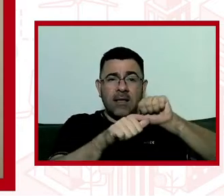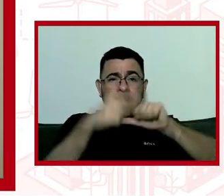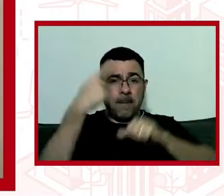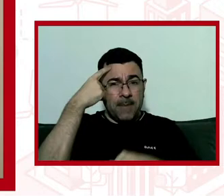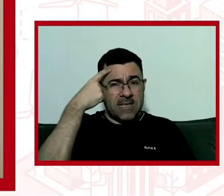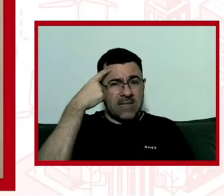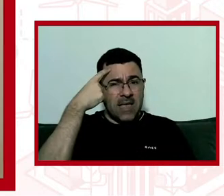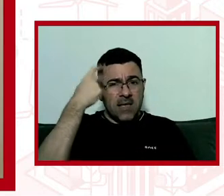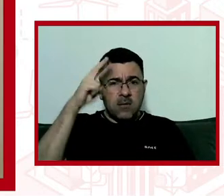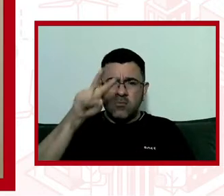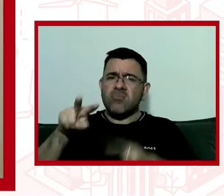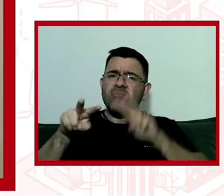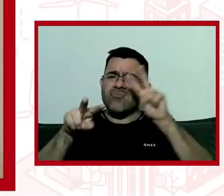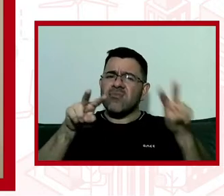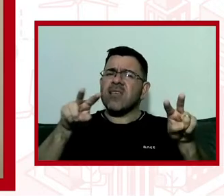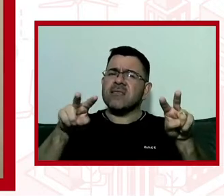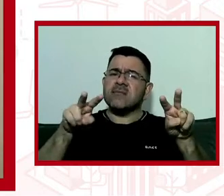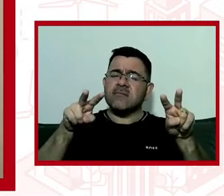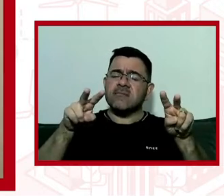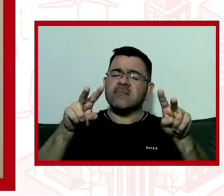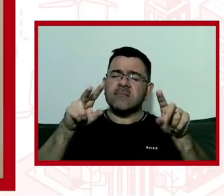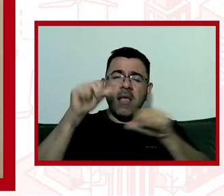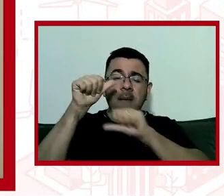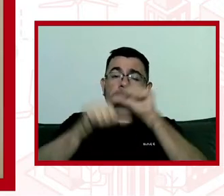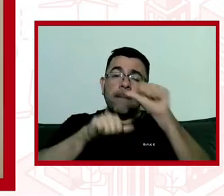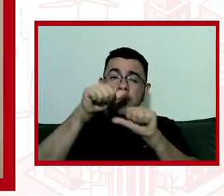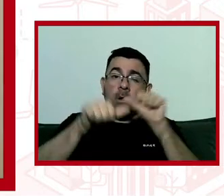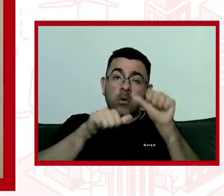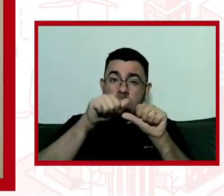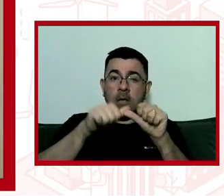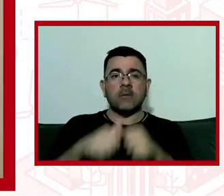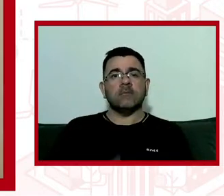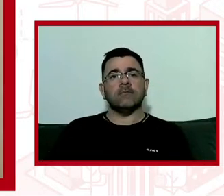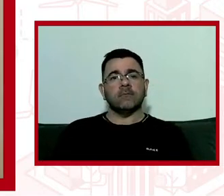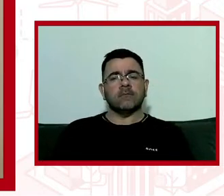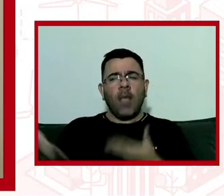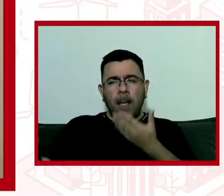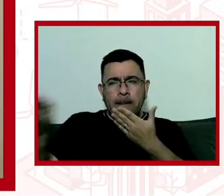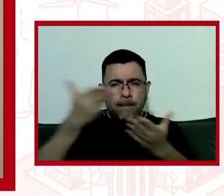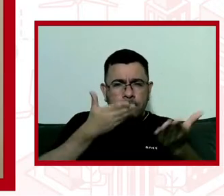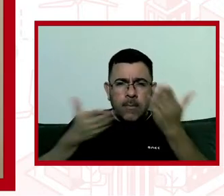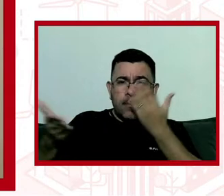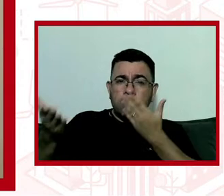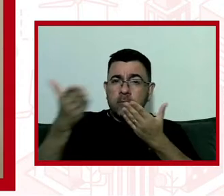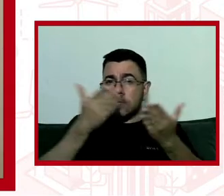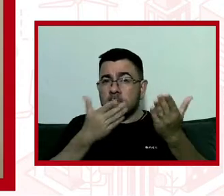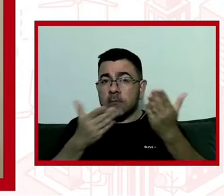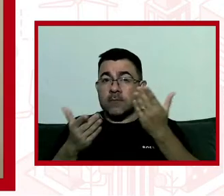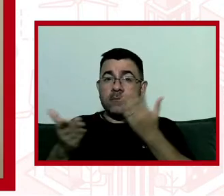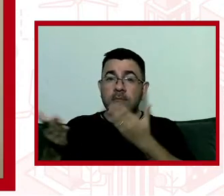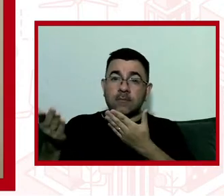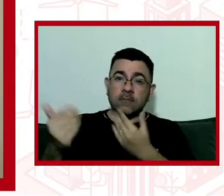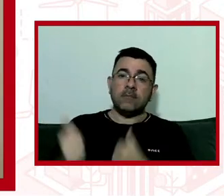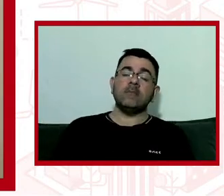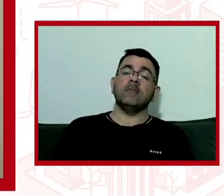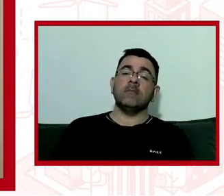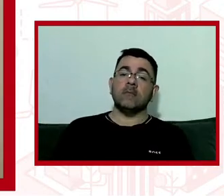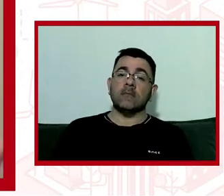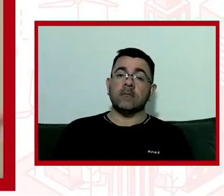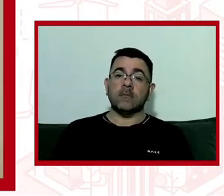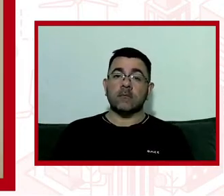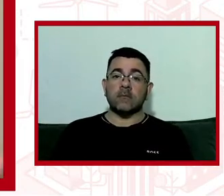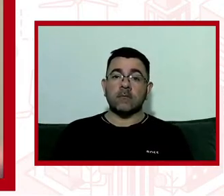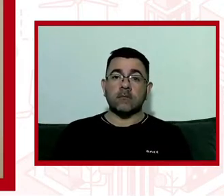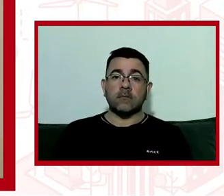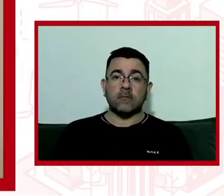e convencer as pessoas de que dá para fazer isso sem desmerecer o que já foi feito e eh precisar